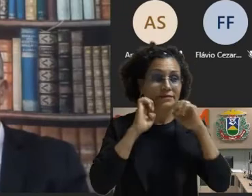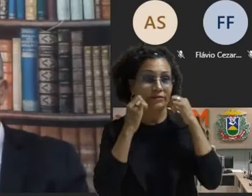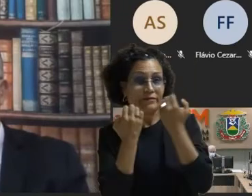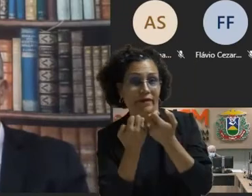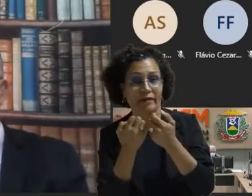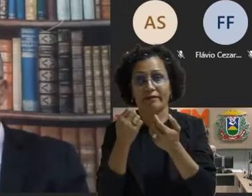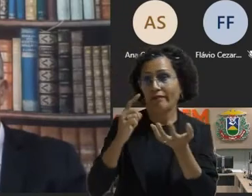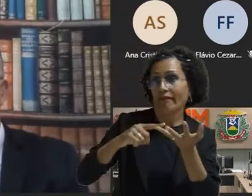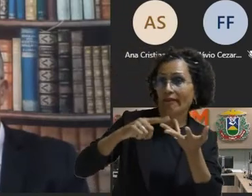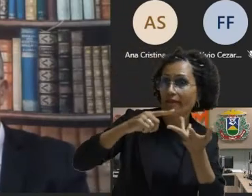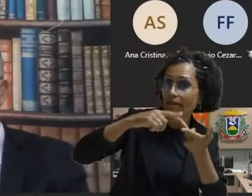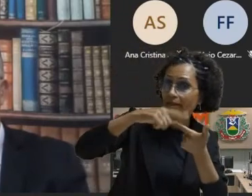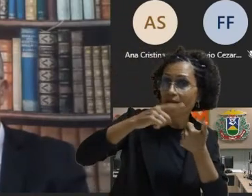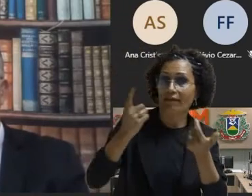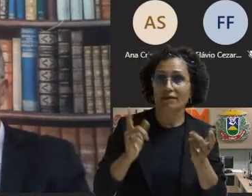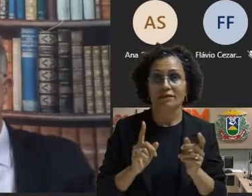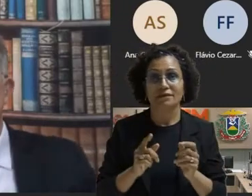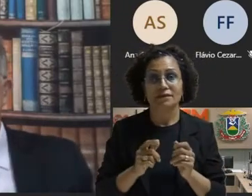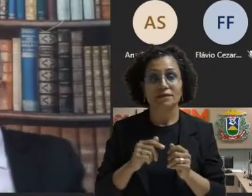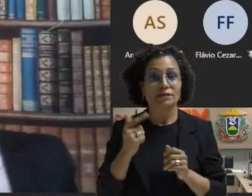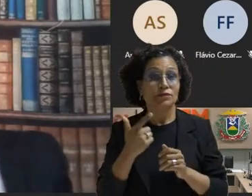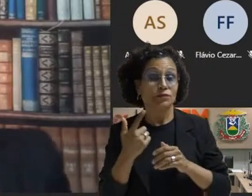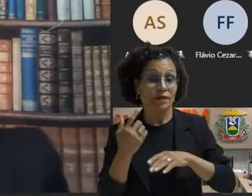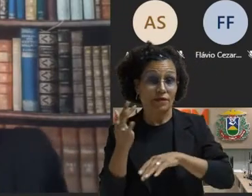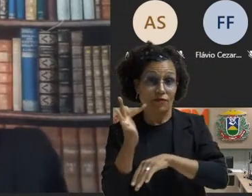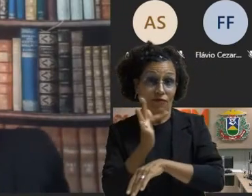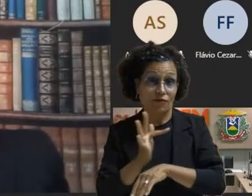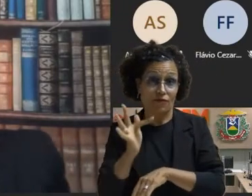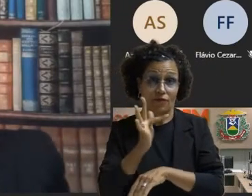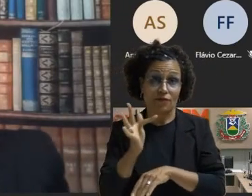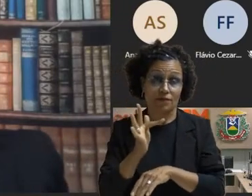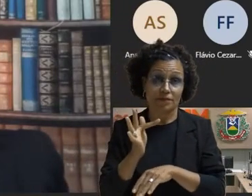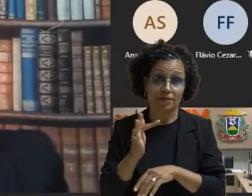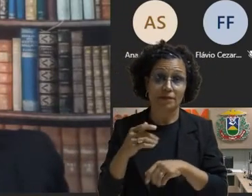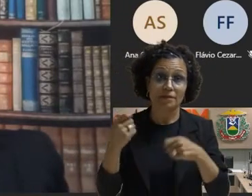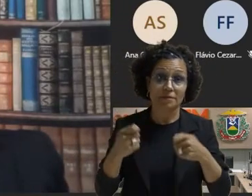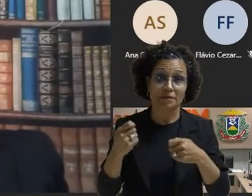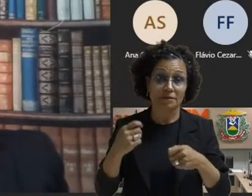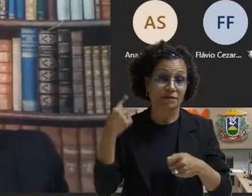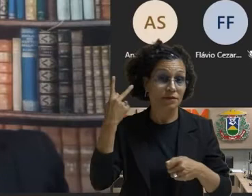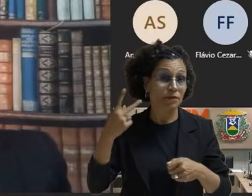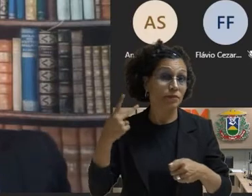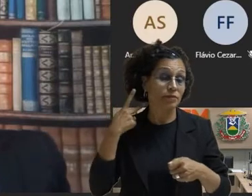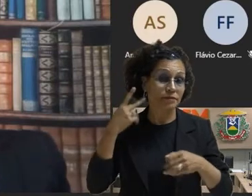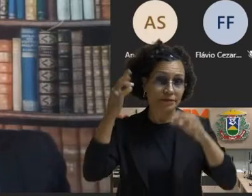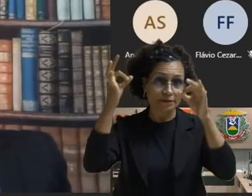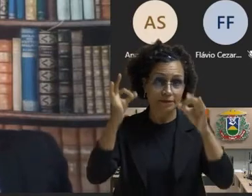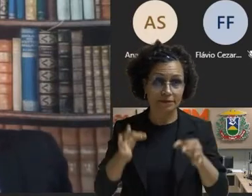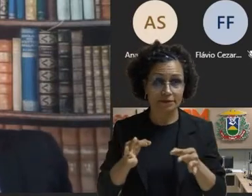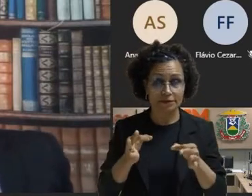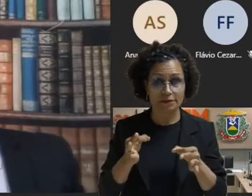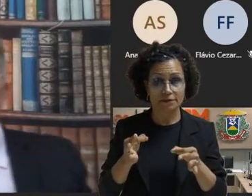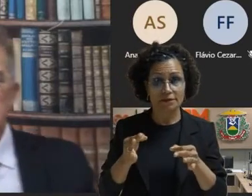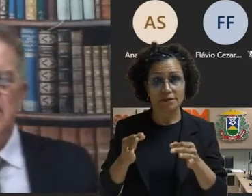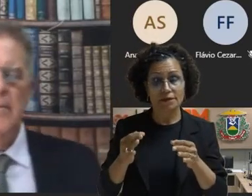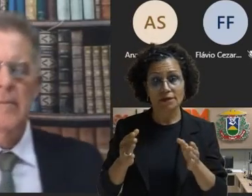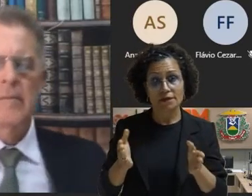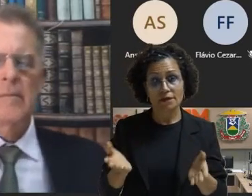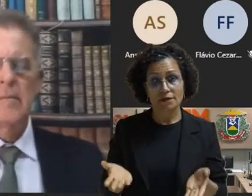isso, então é formalidade, não vou reparar. Eu acho que a solução do promotor foi mais adequada, com a devida